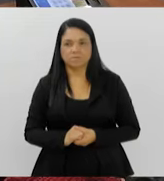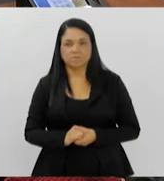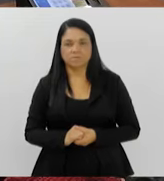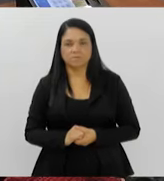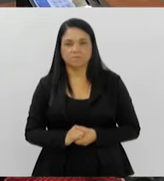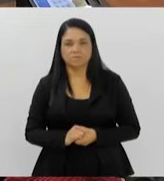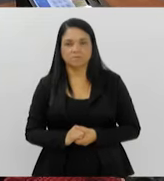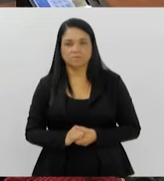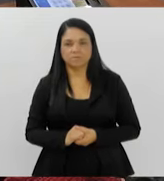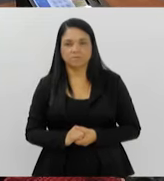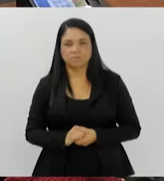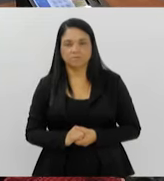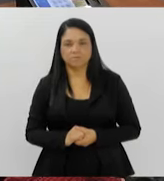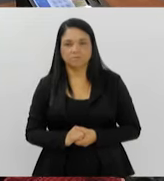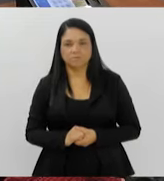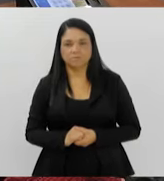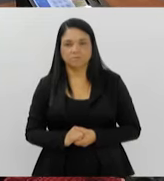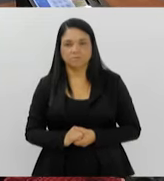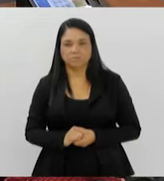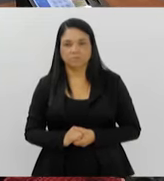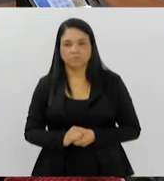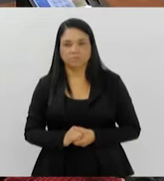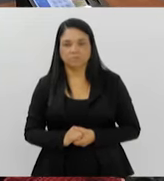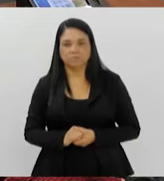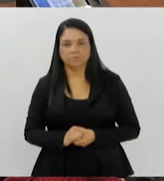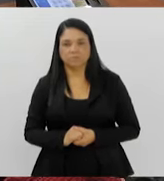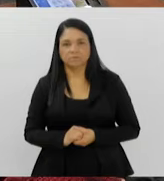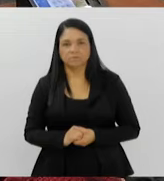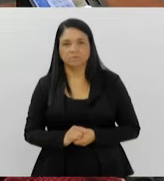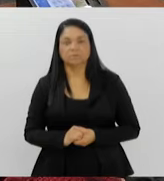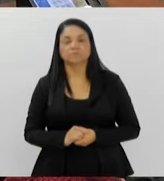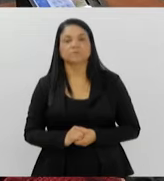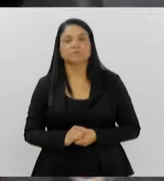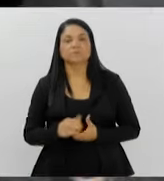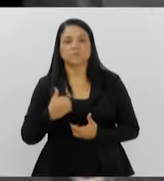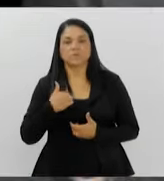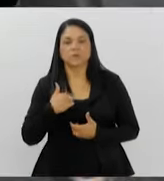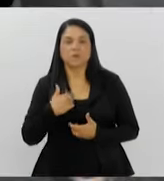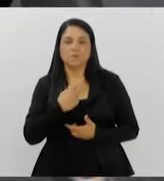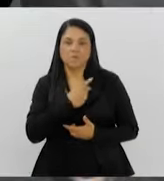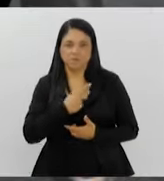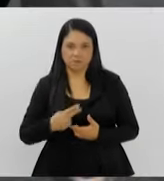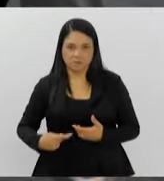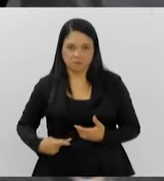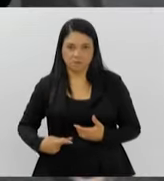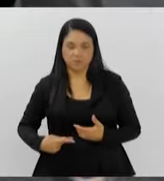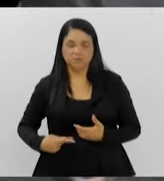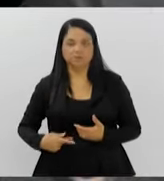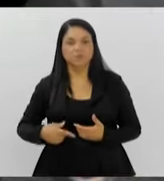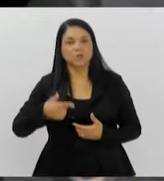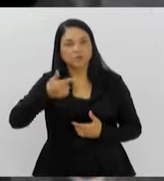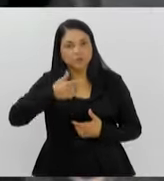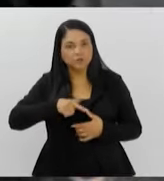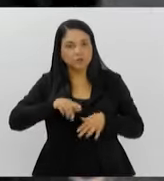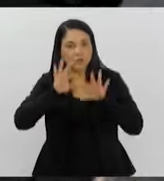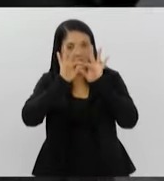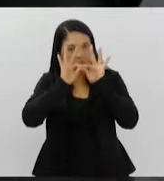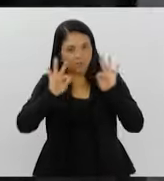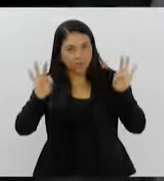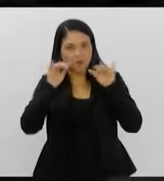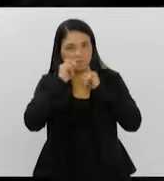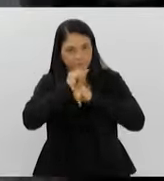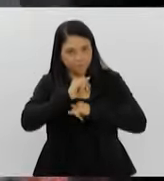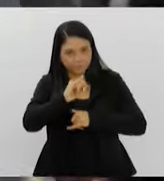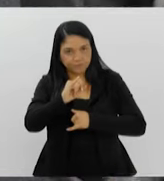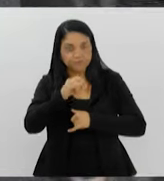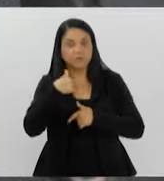apertou tem alguma desligado o microfone Oi tá eu quero Presidente repetir aqui a frase que falei